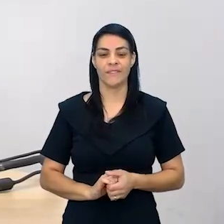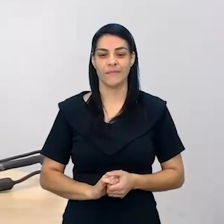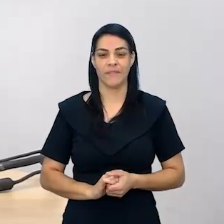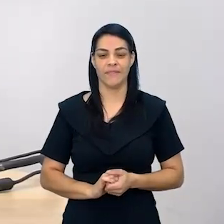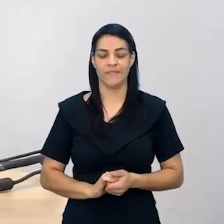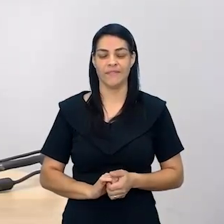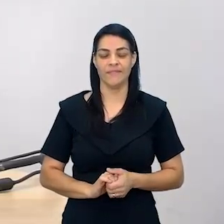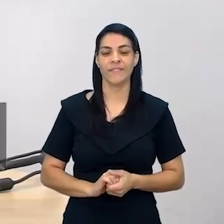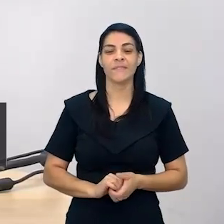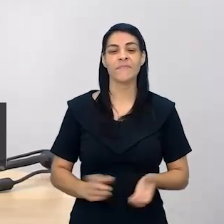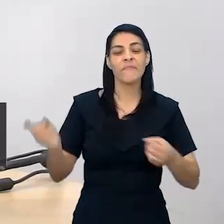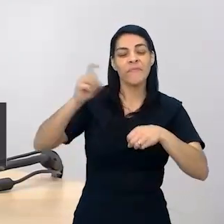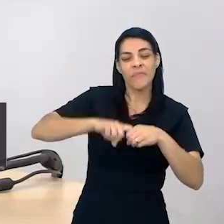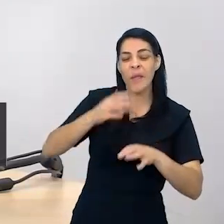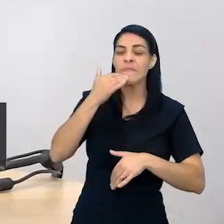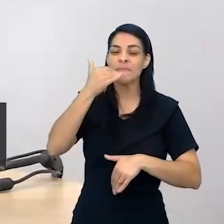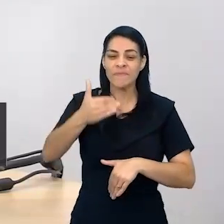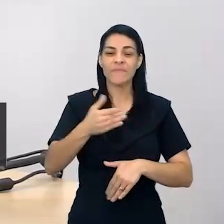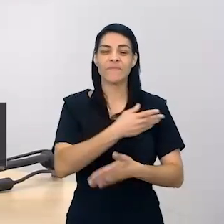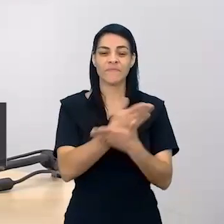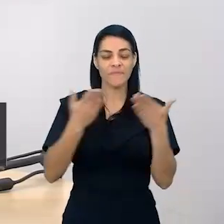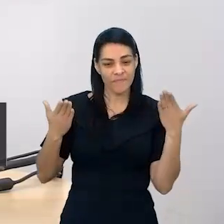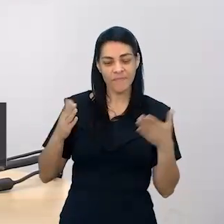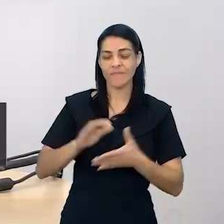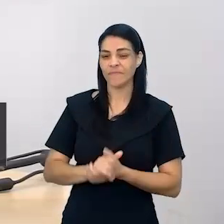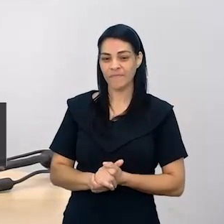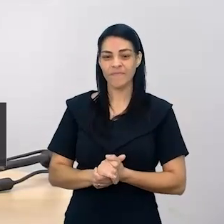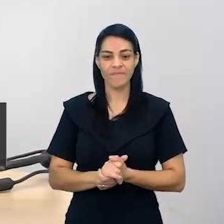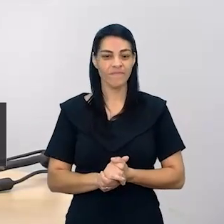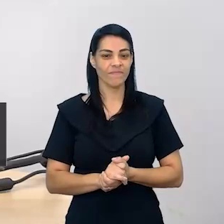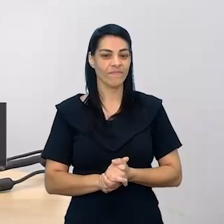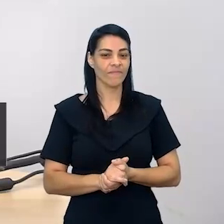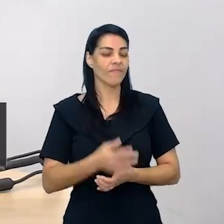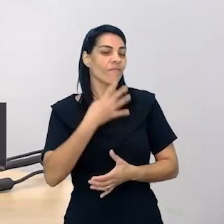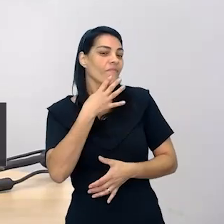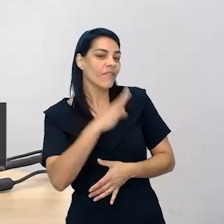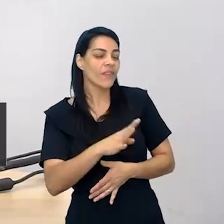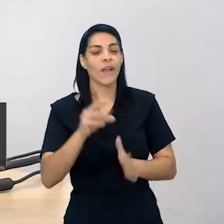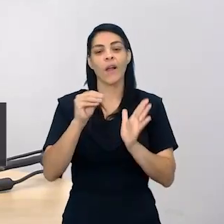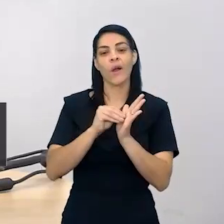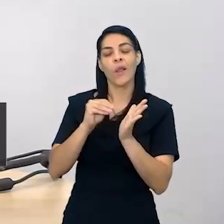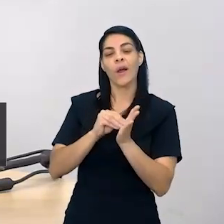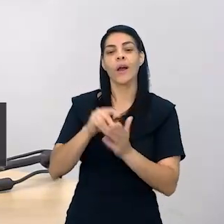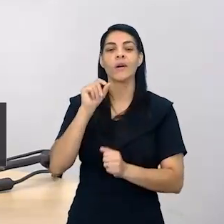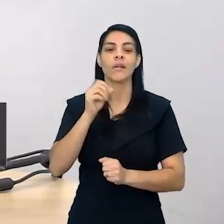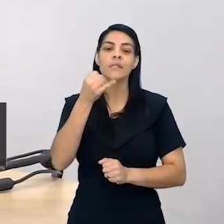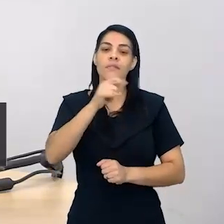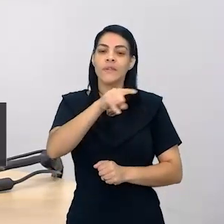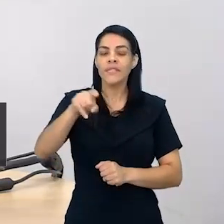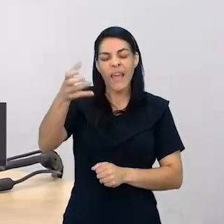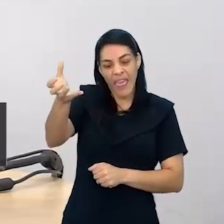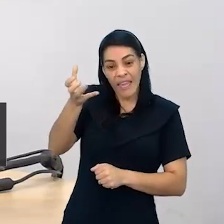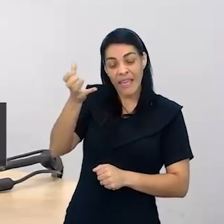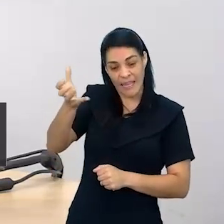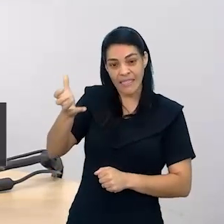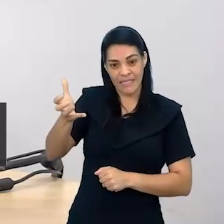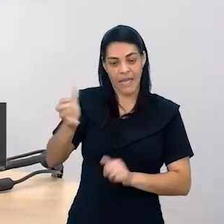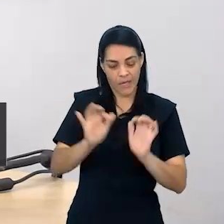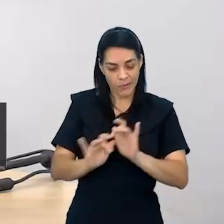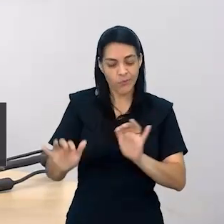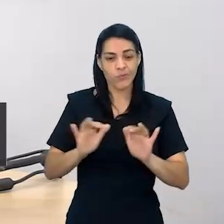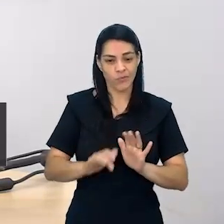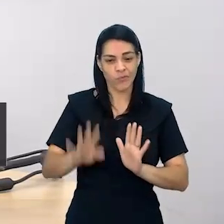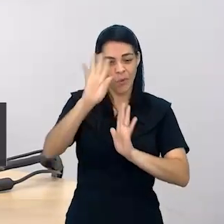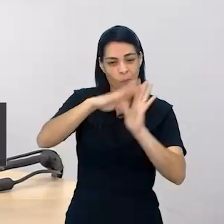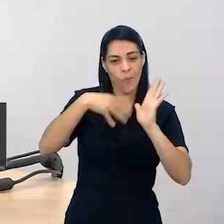voltamos eu já vou pedir para nossa produtora aí para quem não conhece colocar então se você quiser ir digitar na